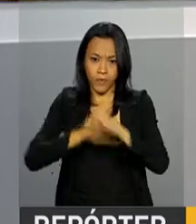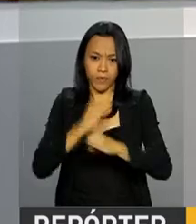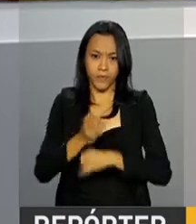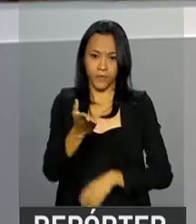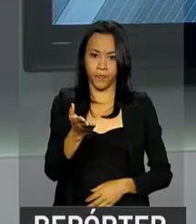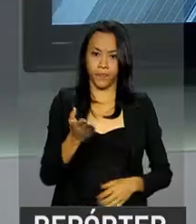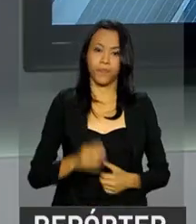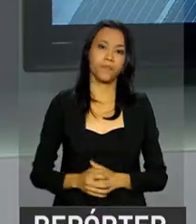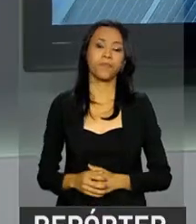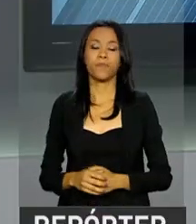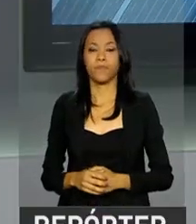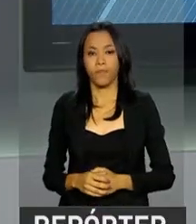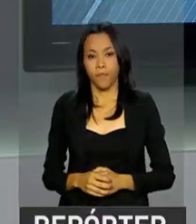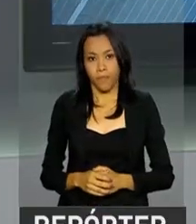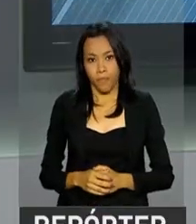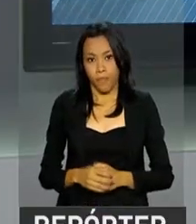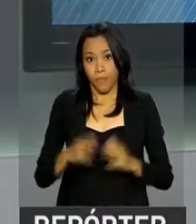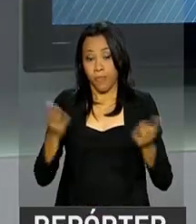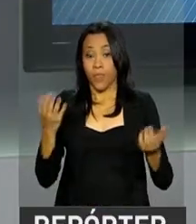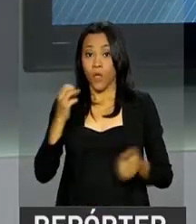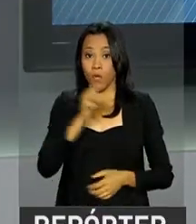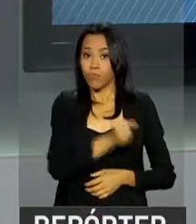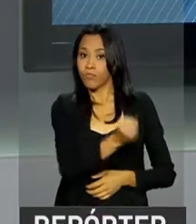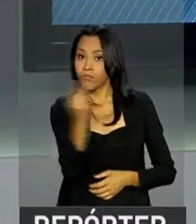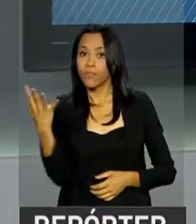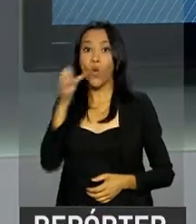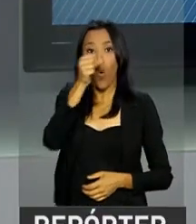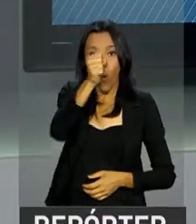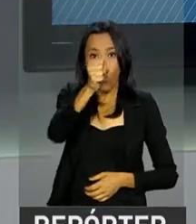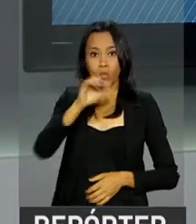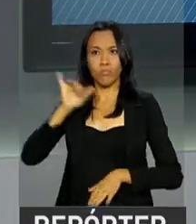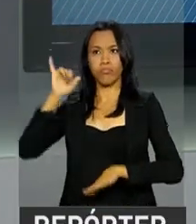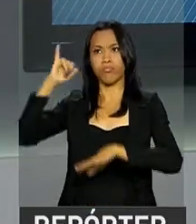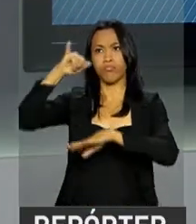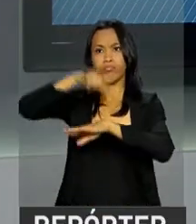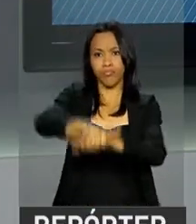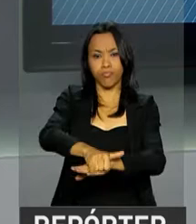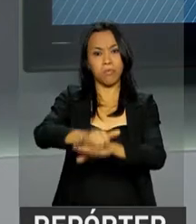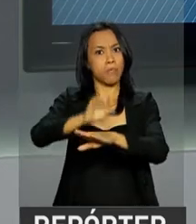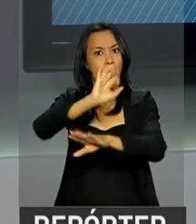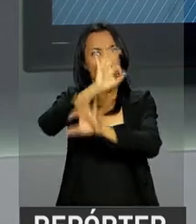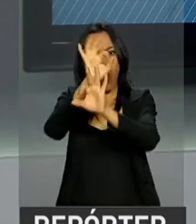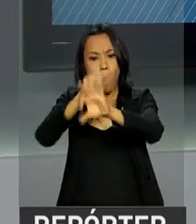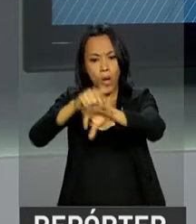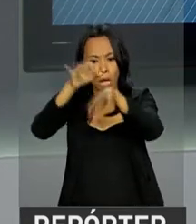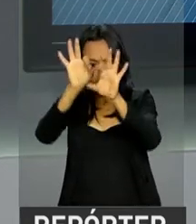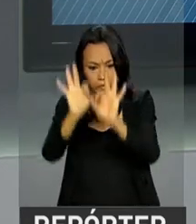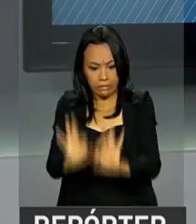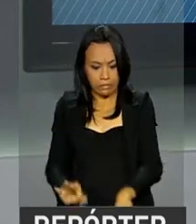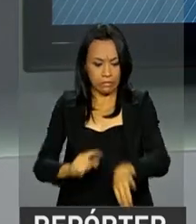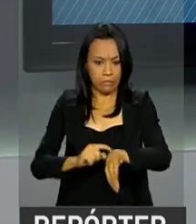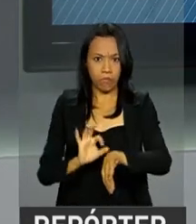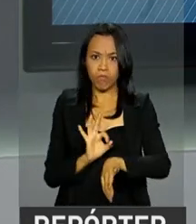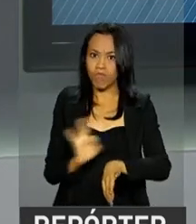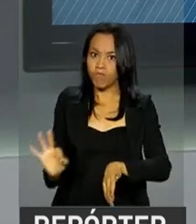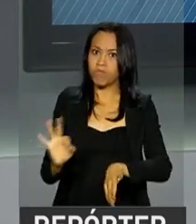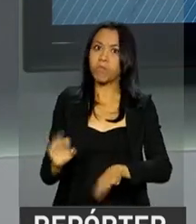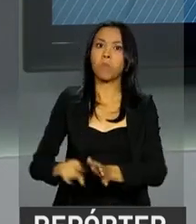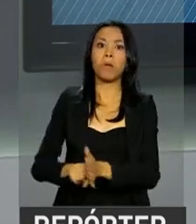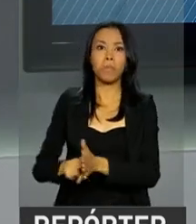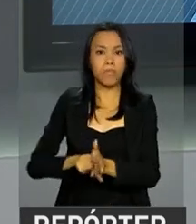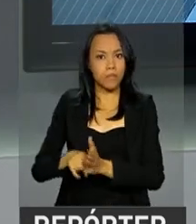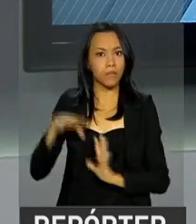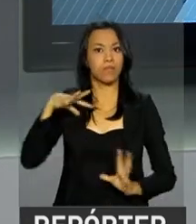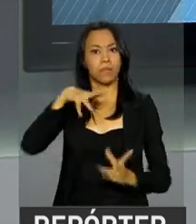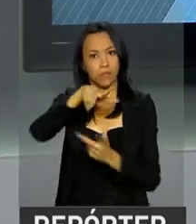cadastur.turismo.gov.br. E 8 aeroportos brasileiros estão entre os mais pontuais do mundo. É o que mostra um estudo internacional realizado